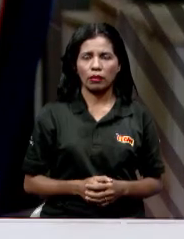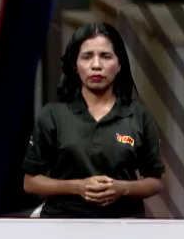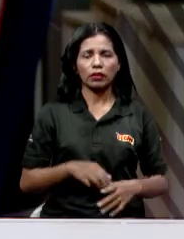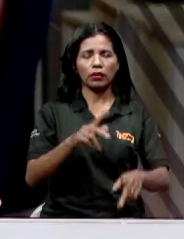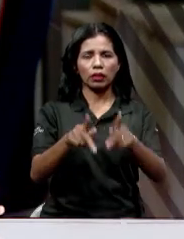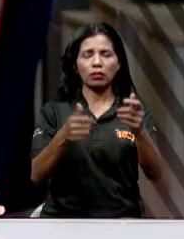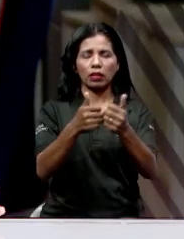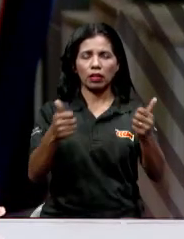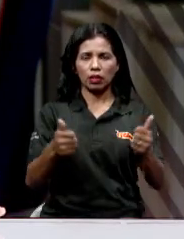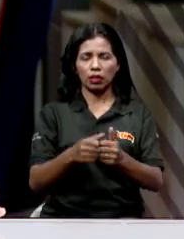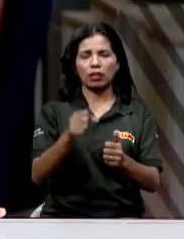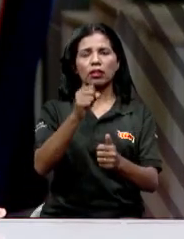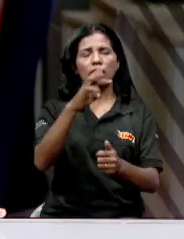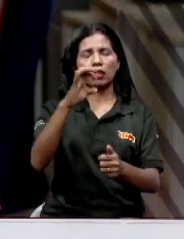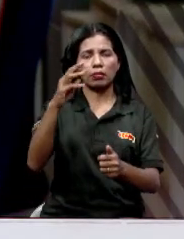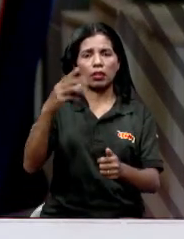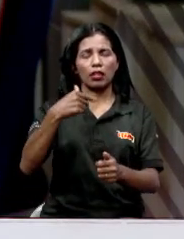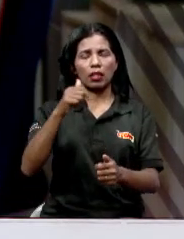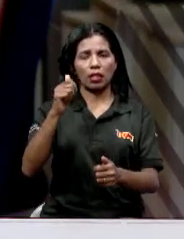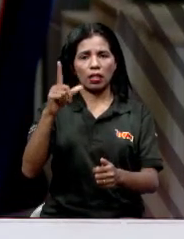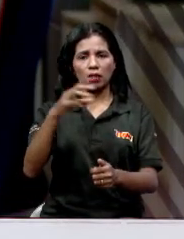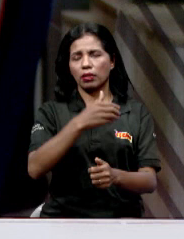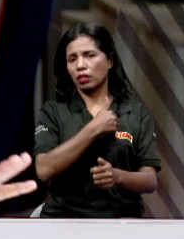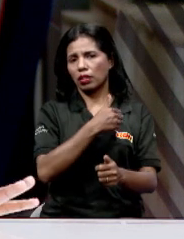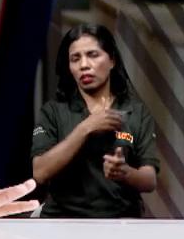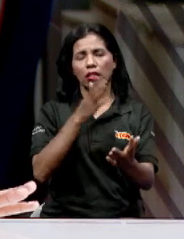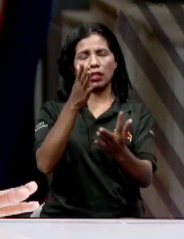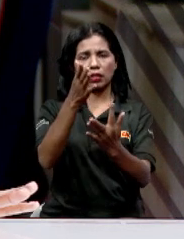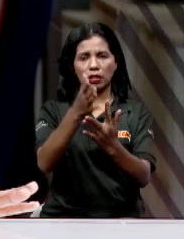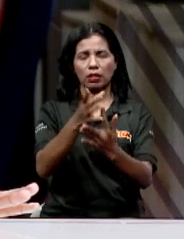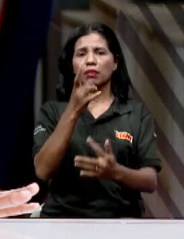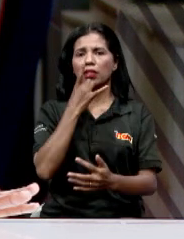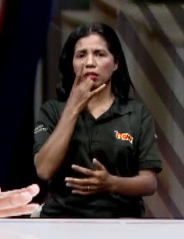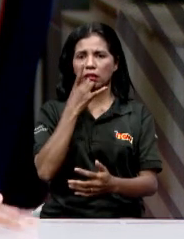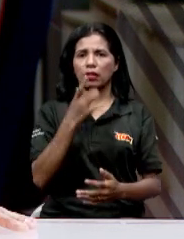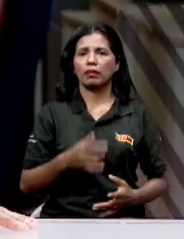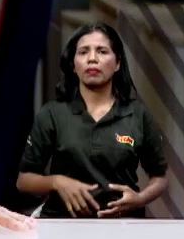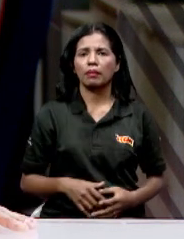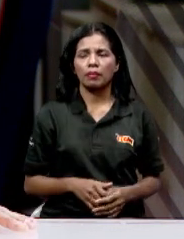comunidade Aldeia Sirimana e Alaga, município Baucau, se dá o acesso para a eletricidade.